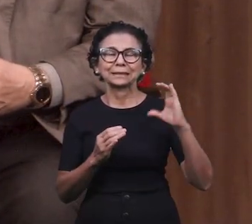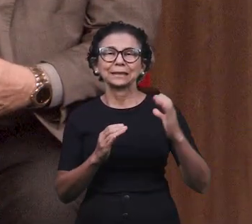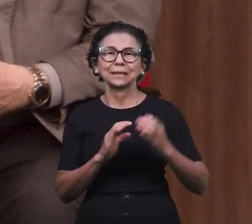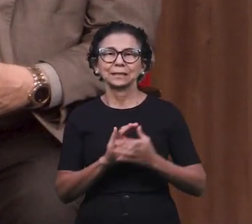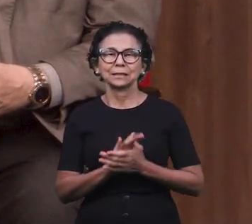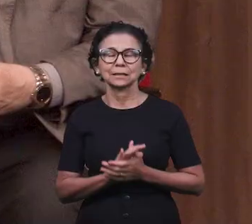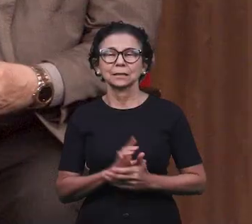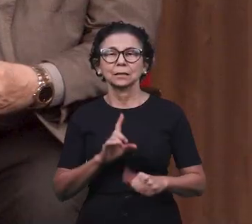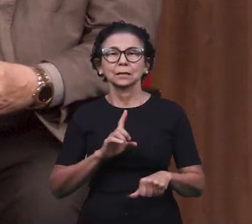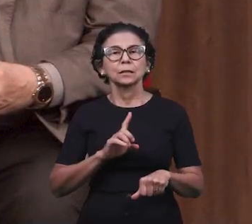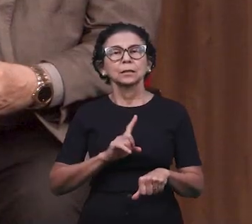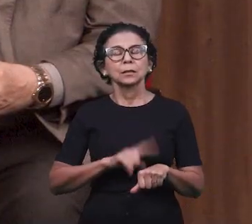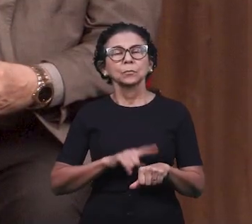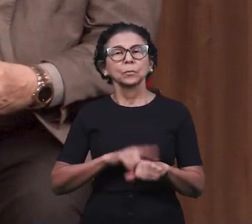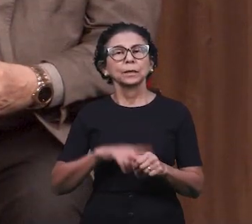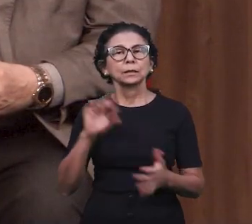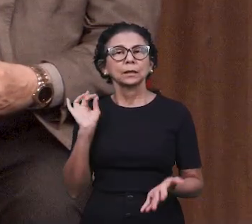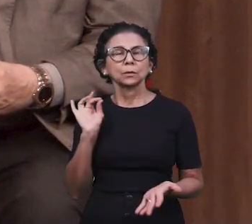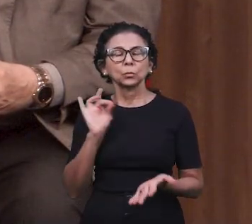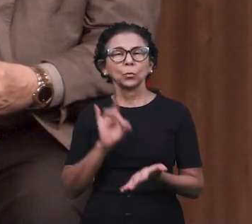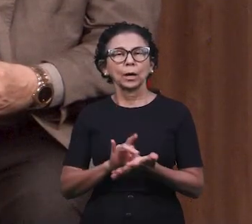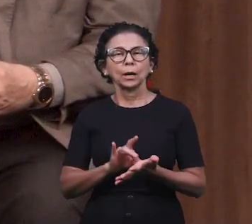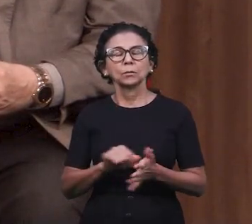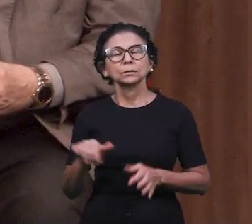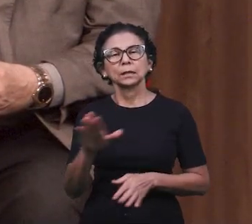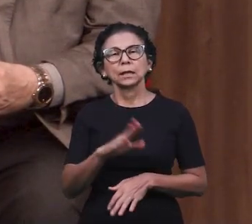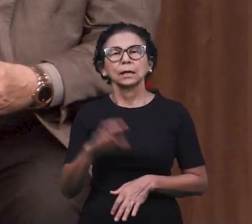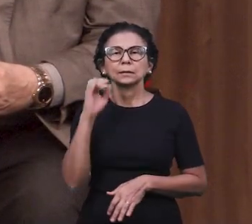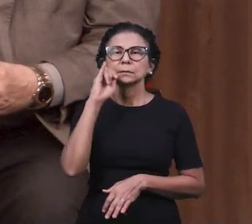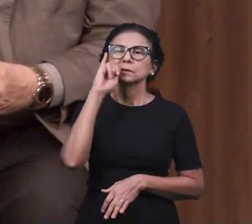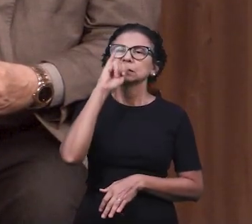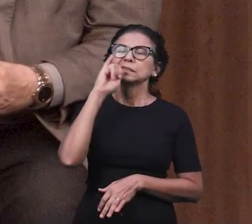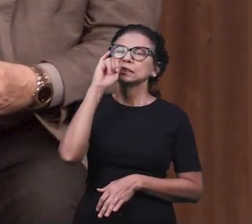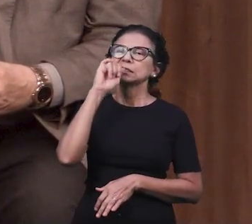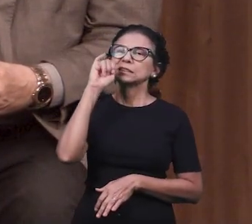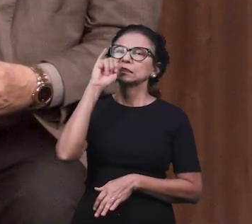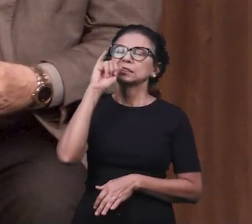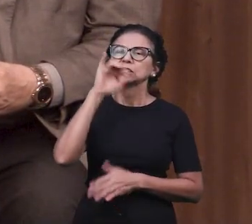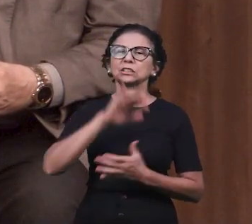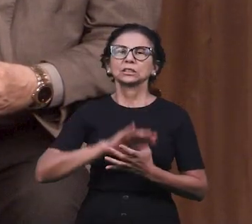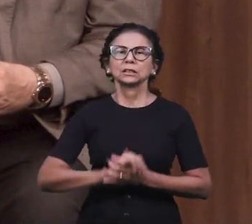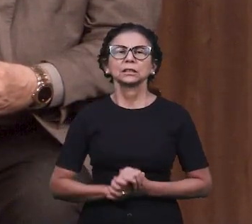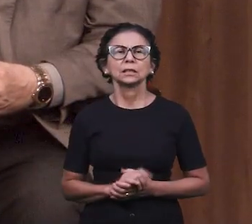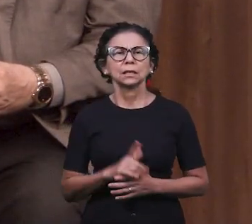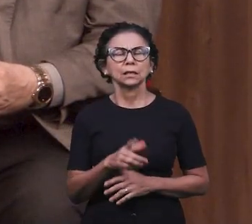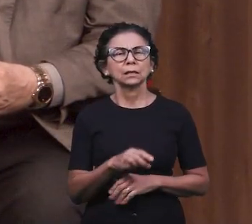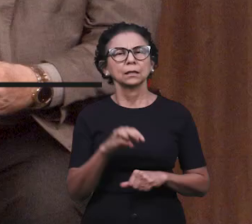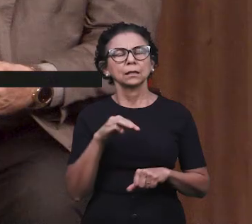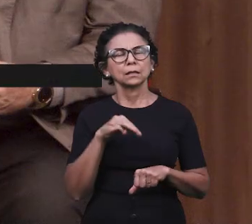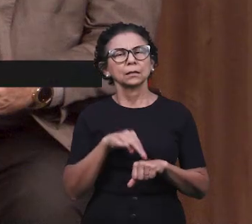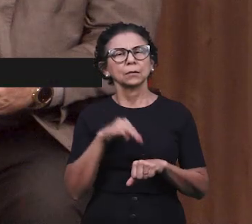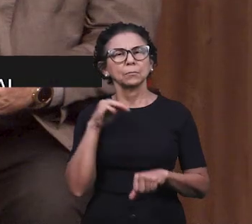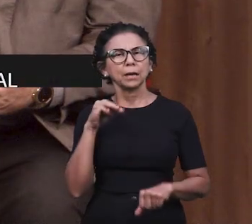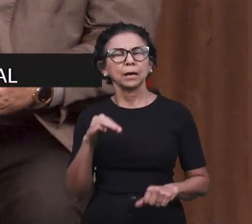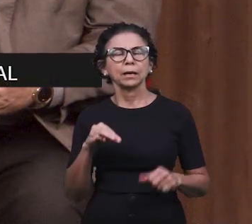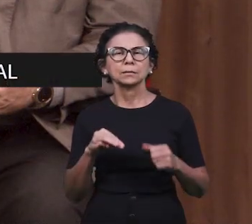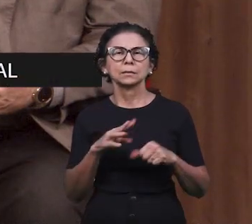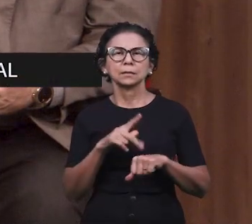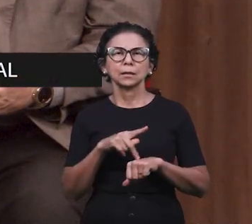E quem vai falar disso é uma pessoa super capacitada. Ele é mestre em prótese, ele é pós-graduado em